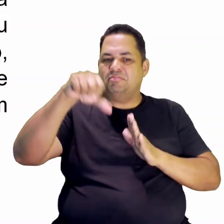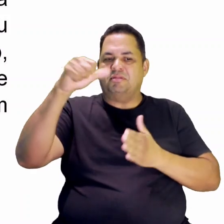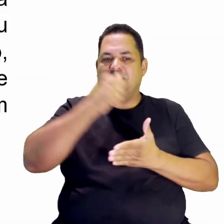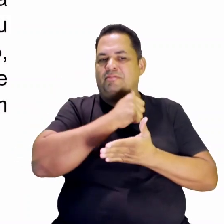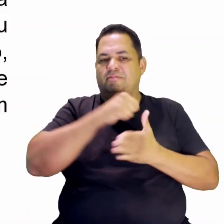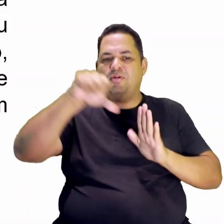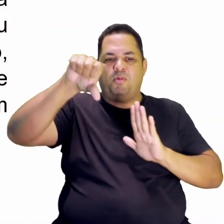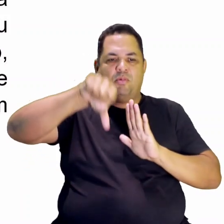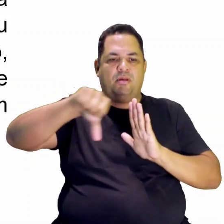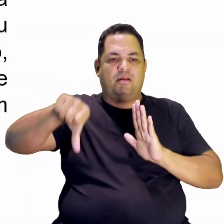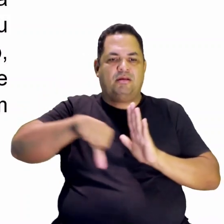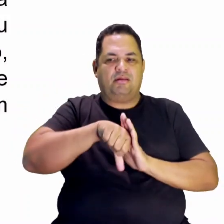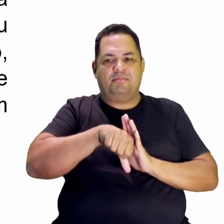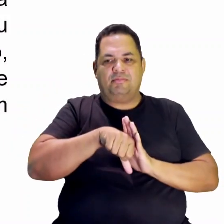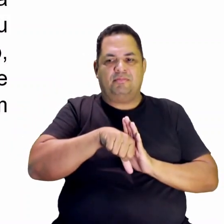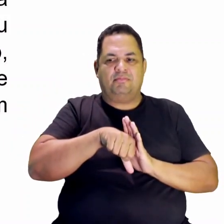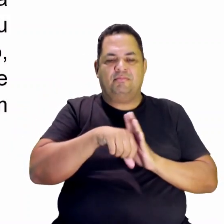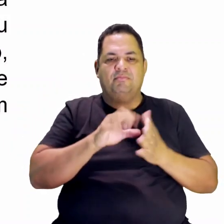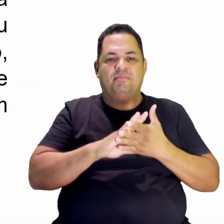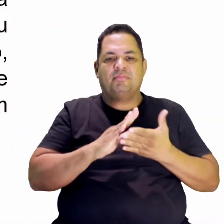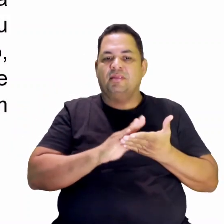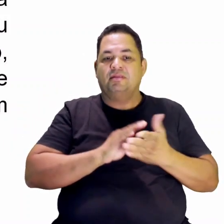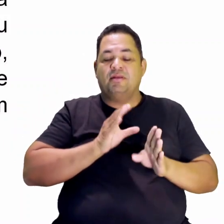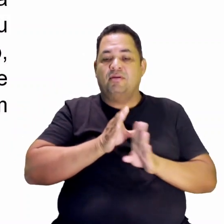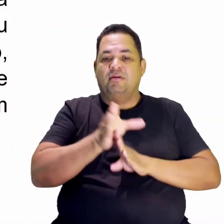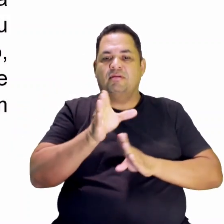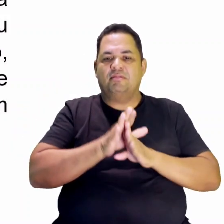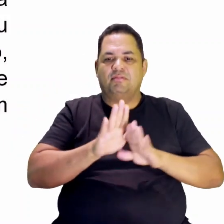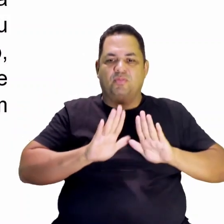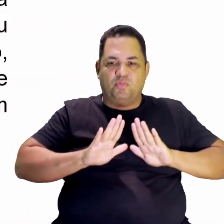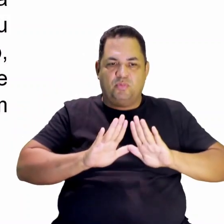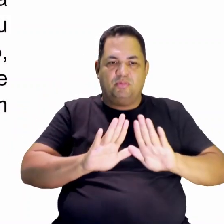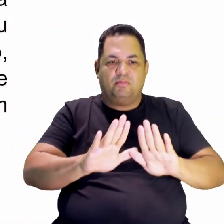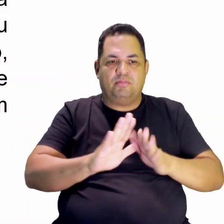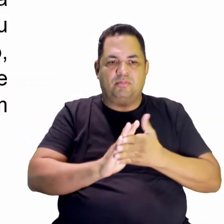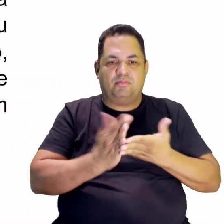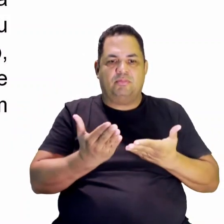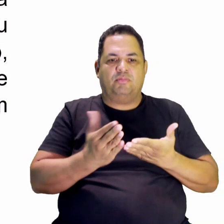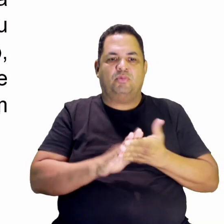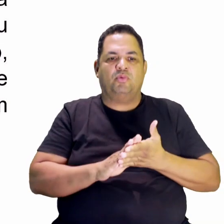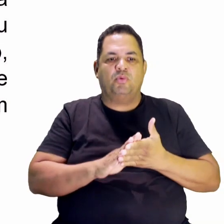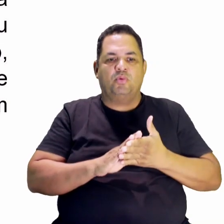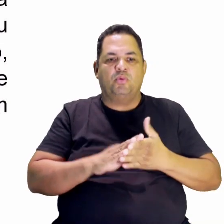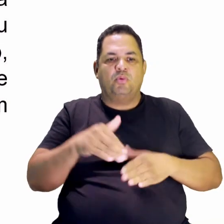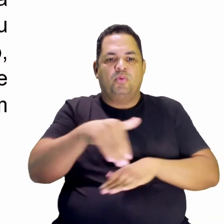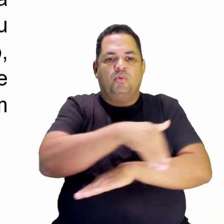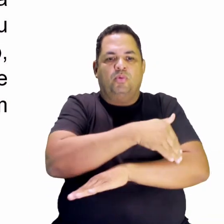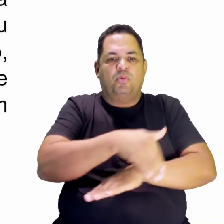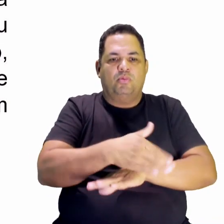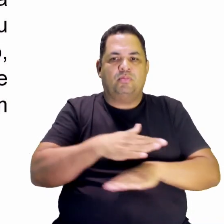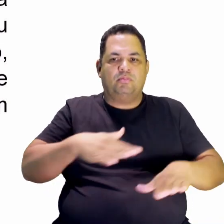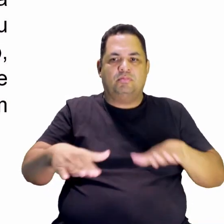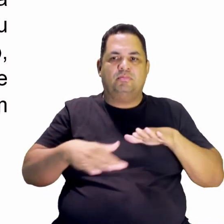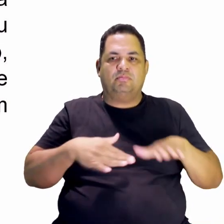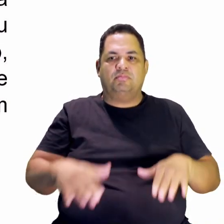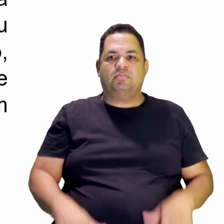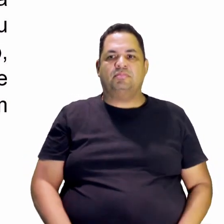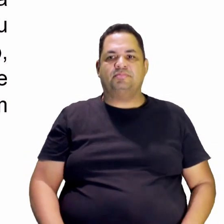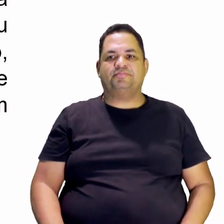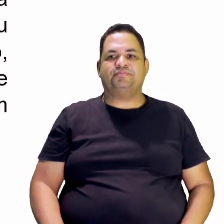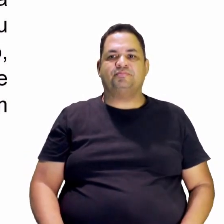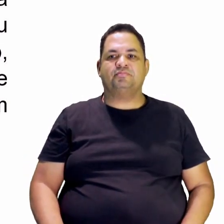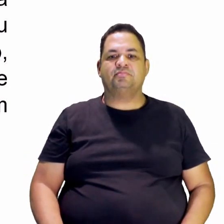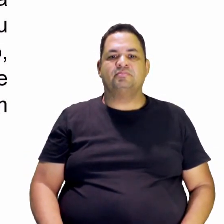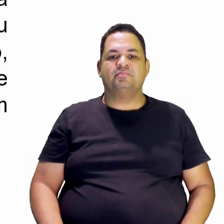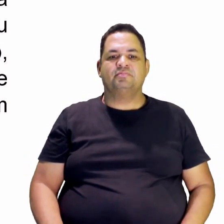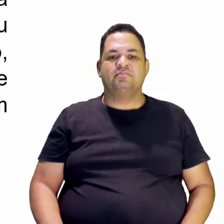não é recomendável beber e empurrar um carro por ruas movimentadas. Bêbado não deve lugar nenhum, a não ser para a cama, né? Na